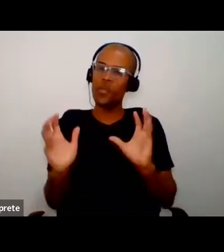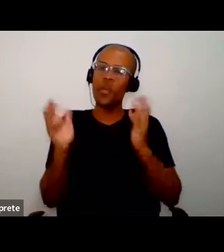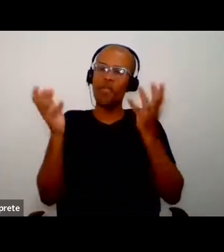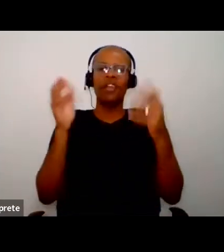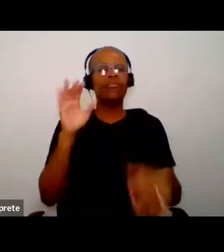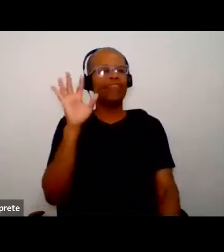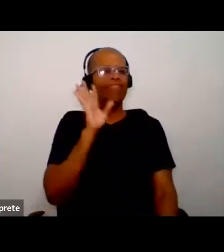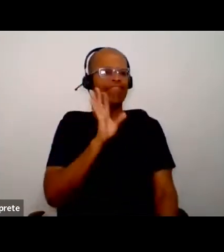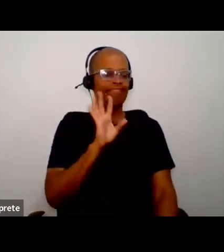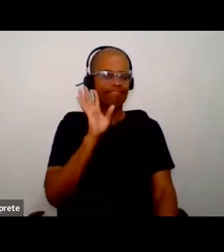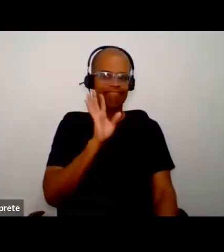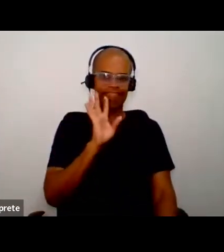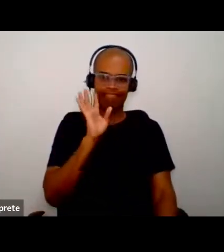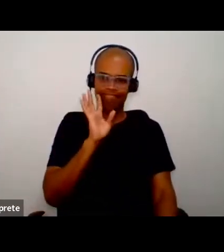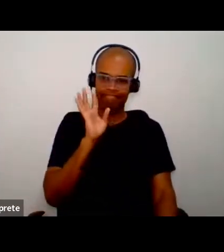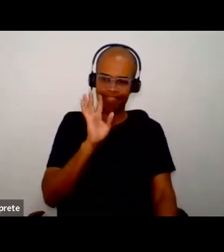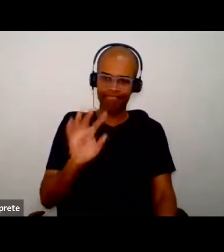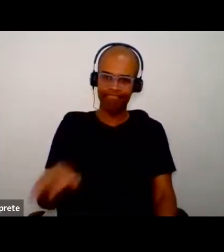bacana.